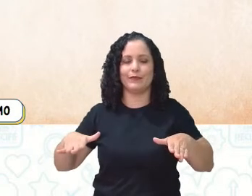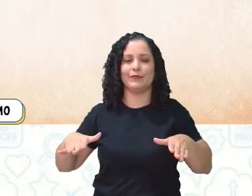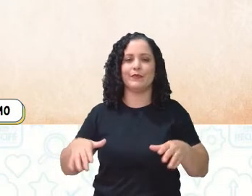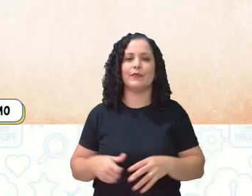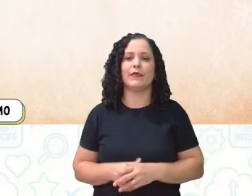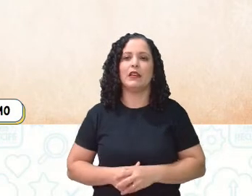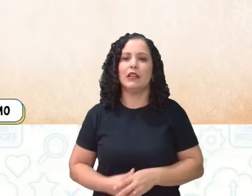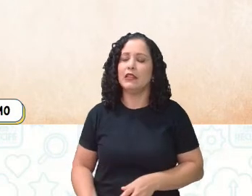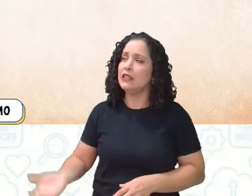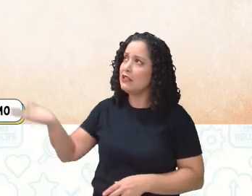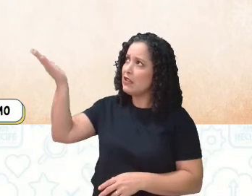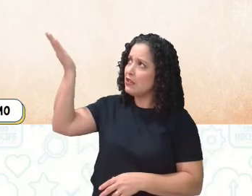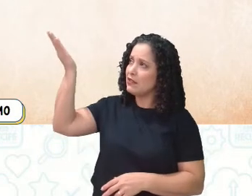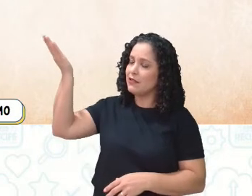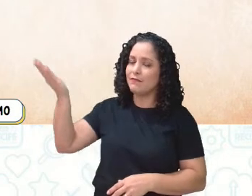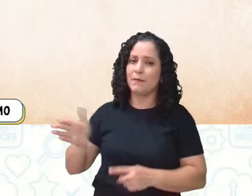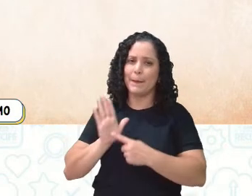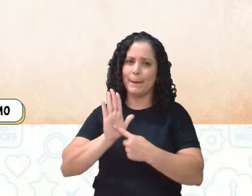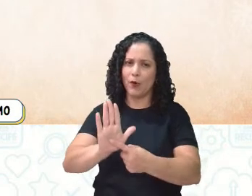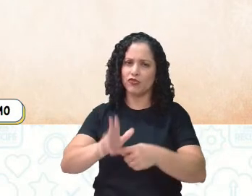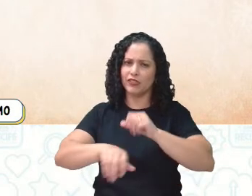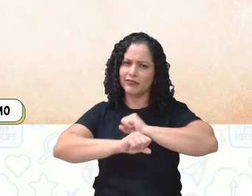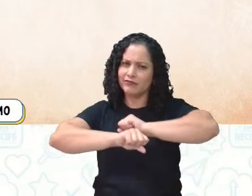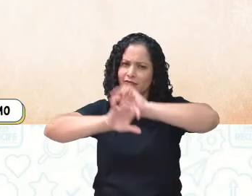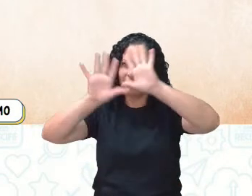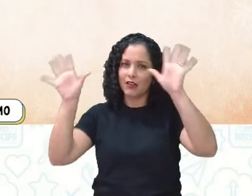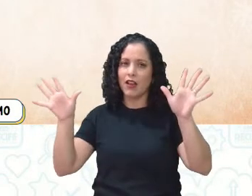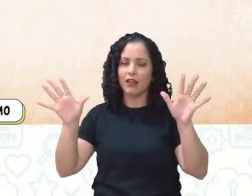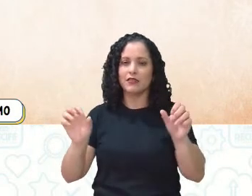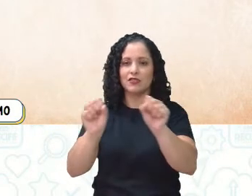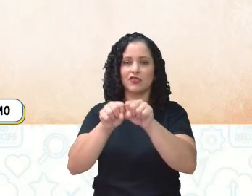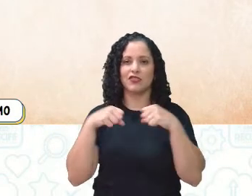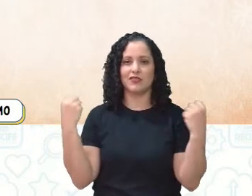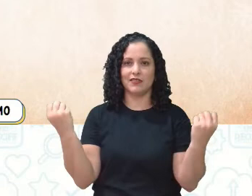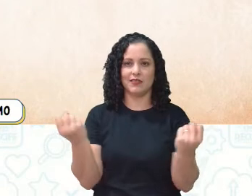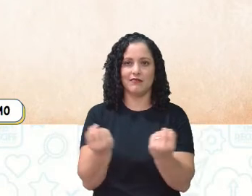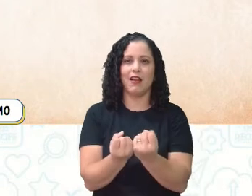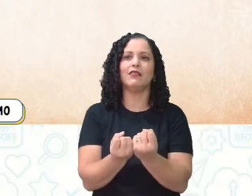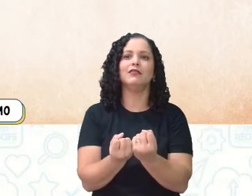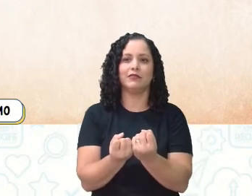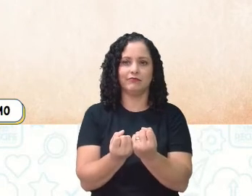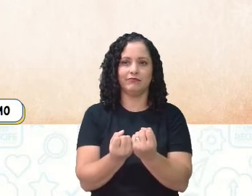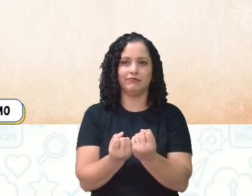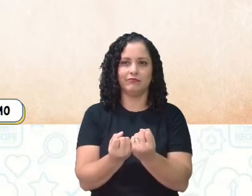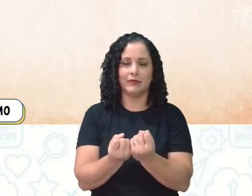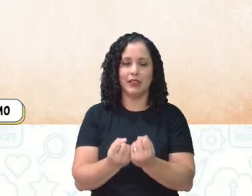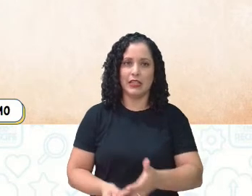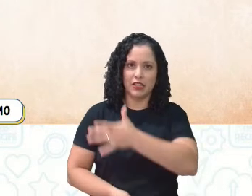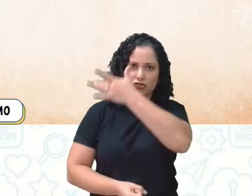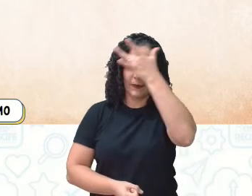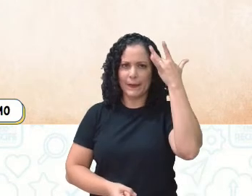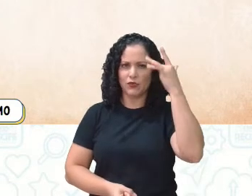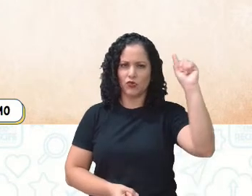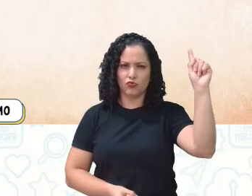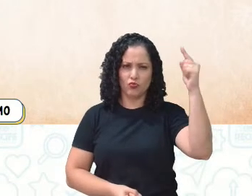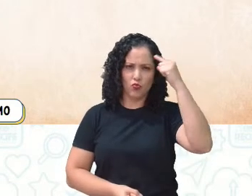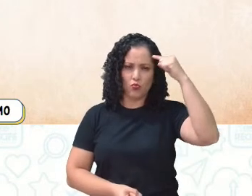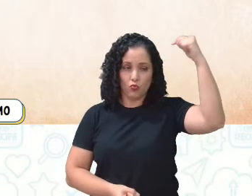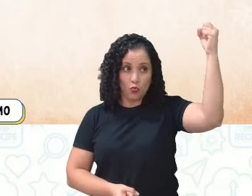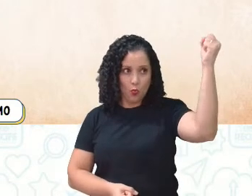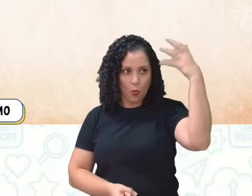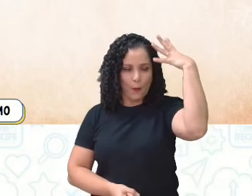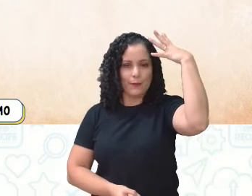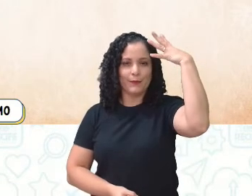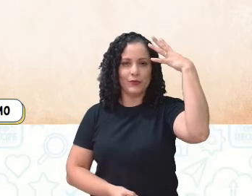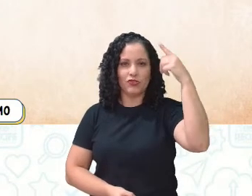Esse quadro representa muito bem, né, essa sociedade que os iluministas estavam pensando.